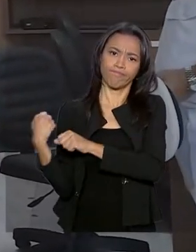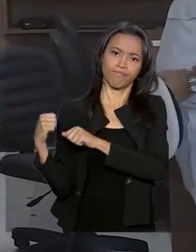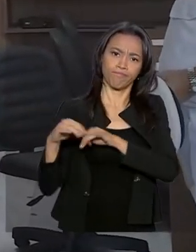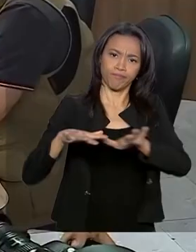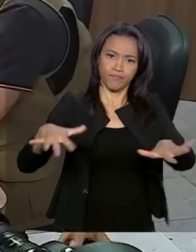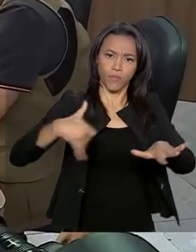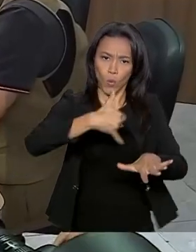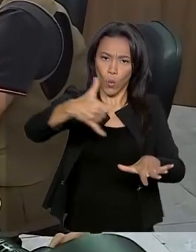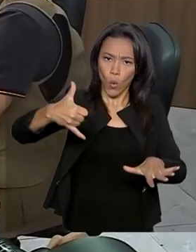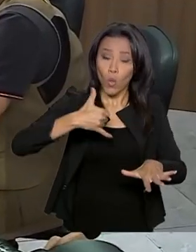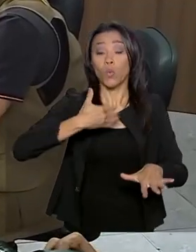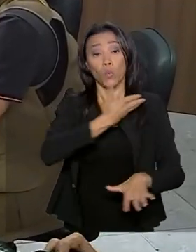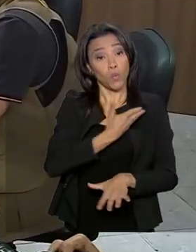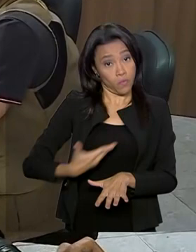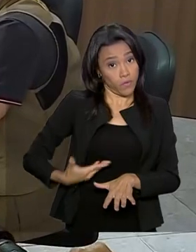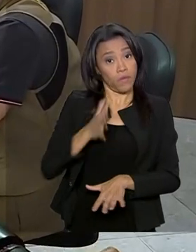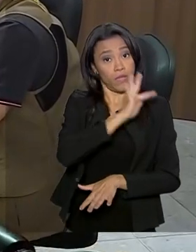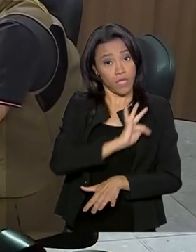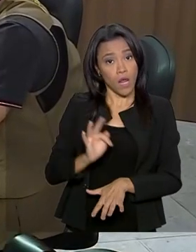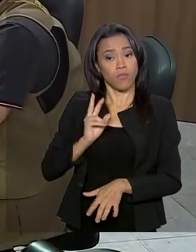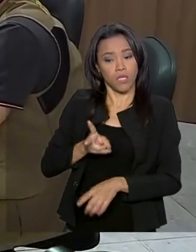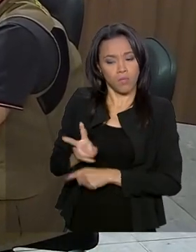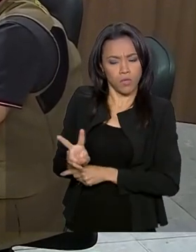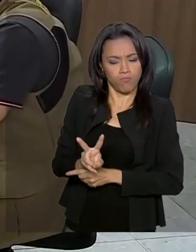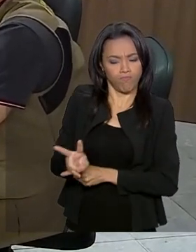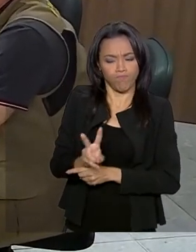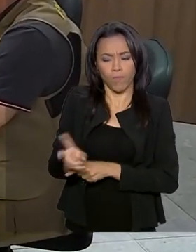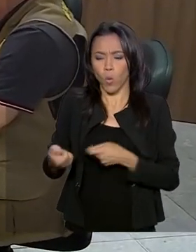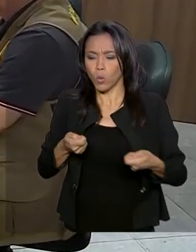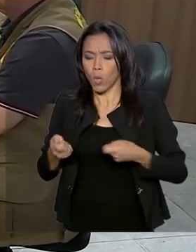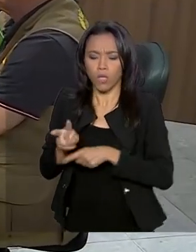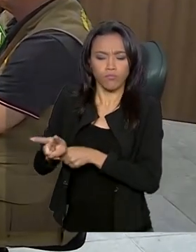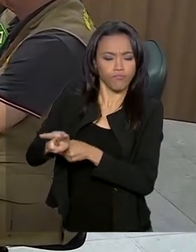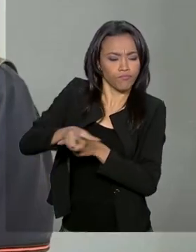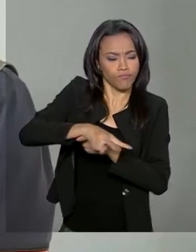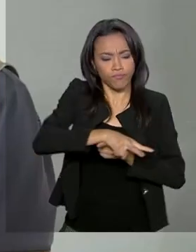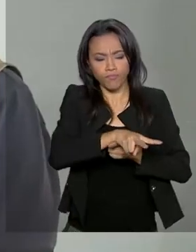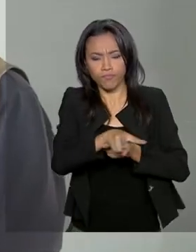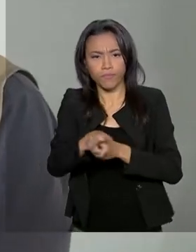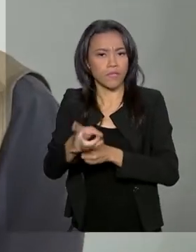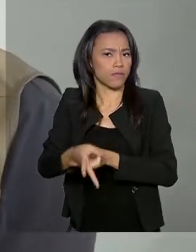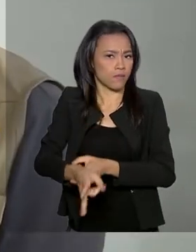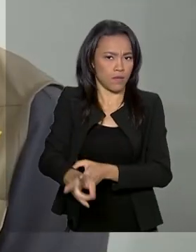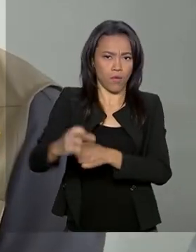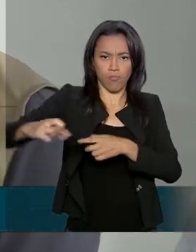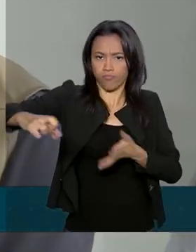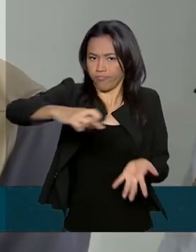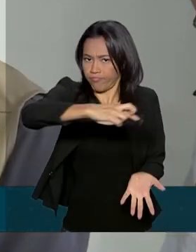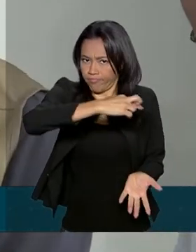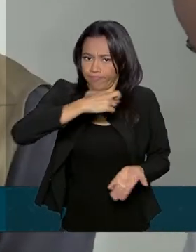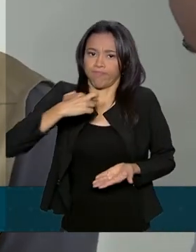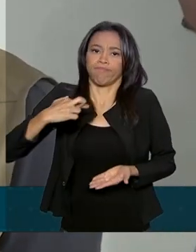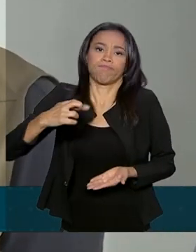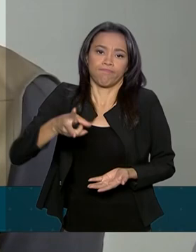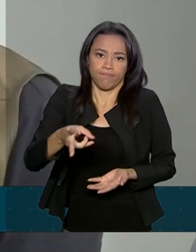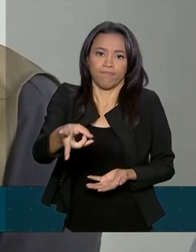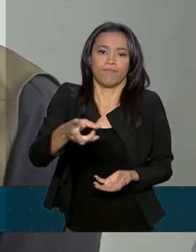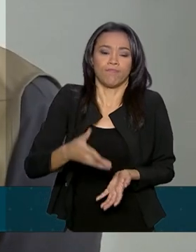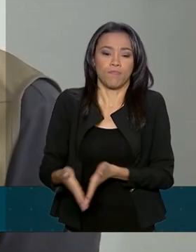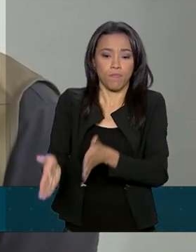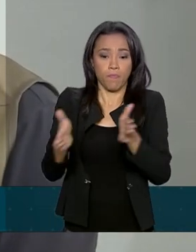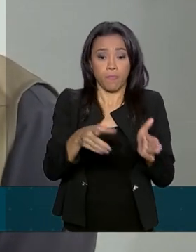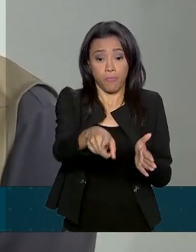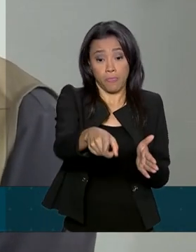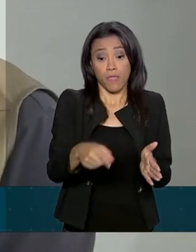governo federal vem atuando com ações de monitoramento e redução de danos desde o início de setembro a marinha para